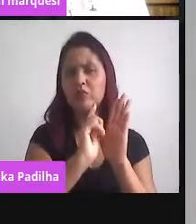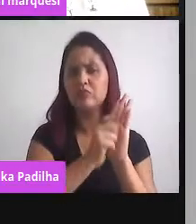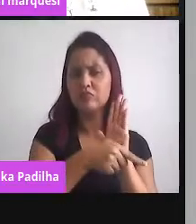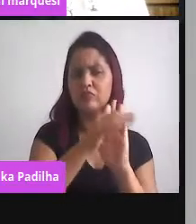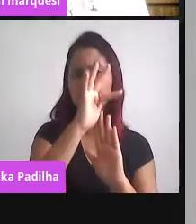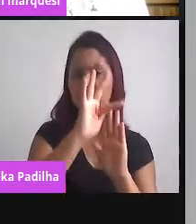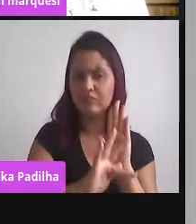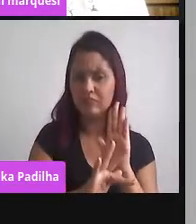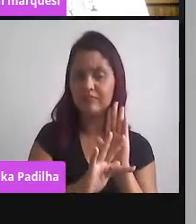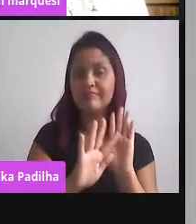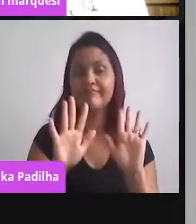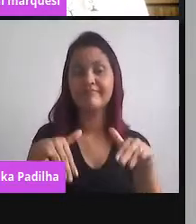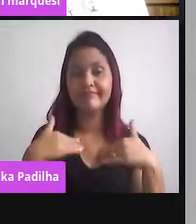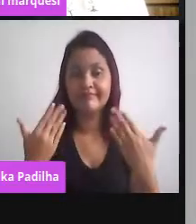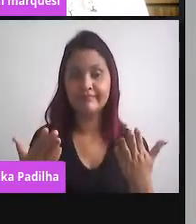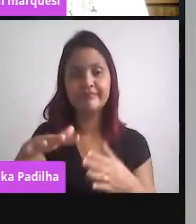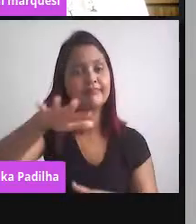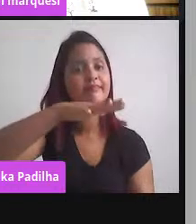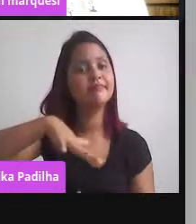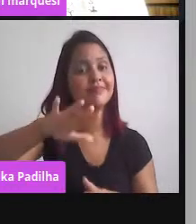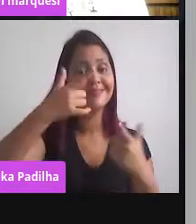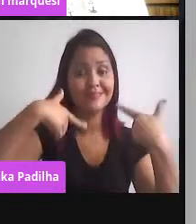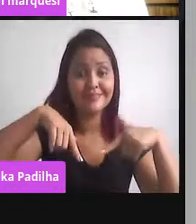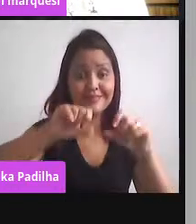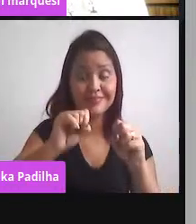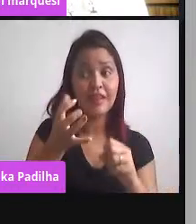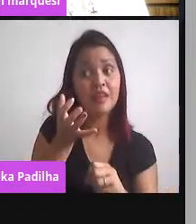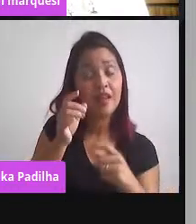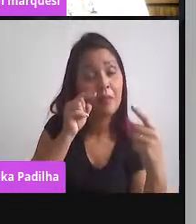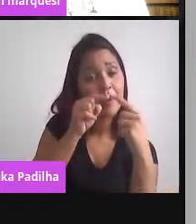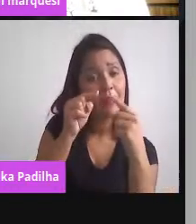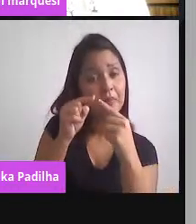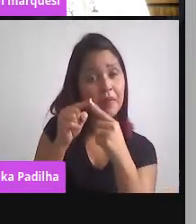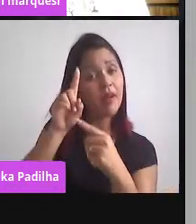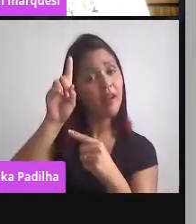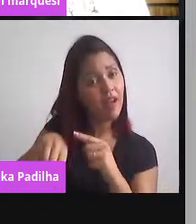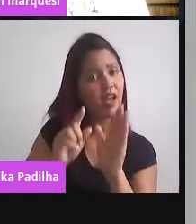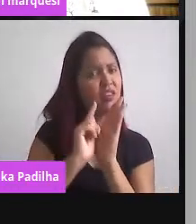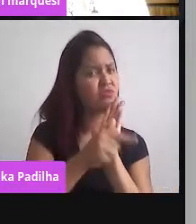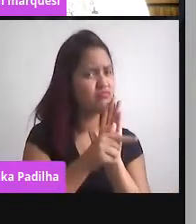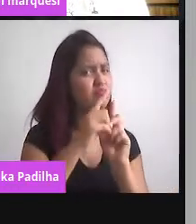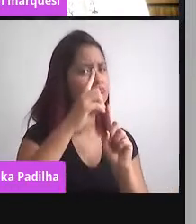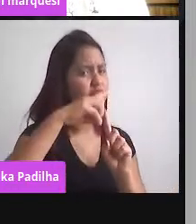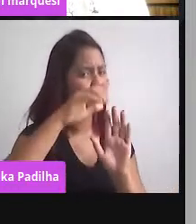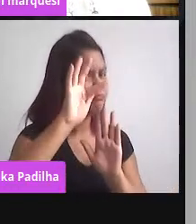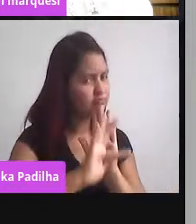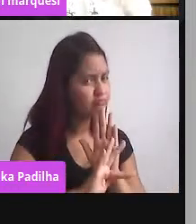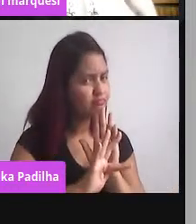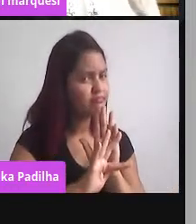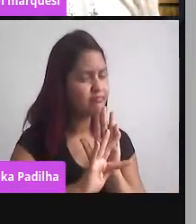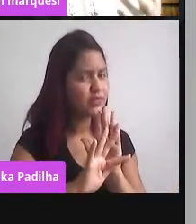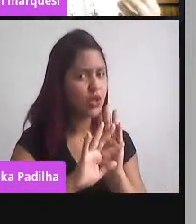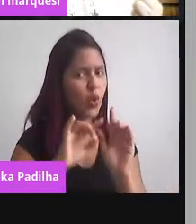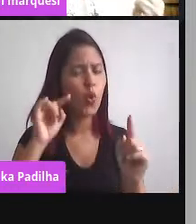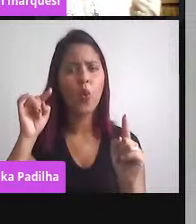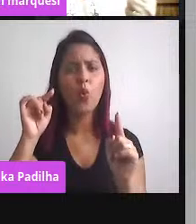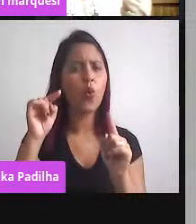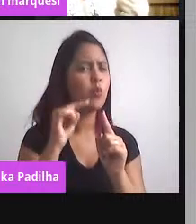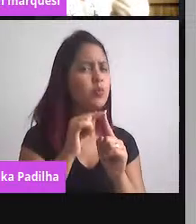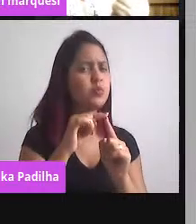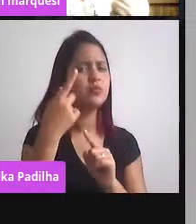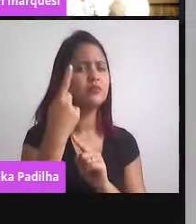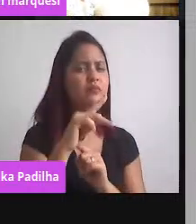de vista linguístico, ele queria ver se ela era um gênero textual, né? Qual era a finalidade dela, qual é a